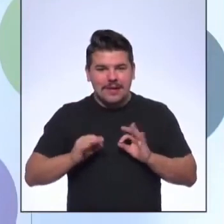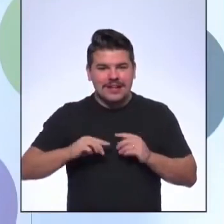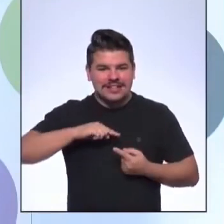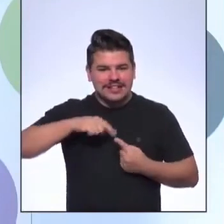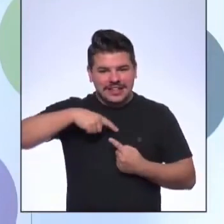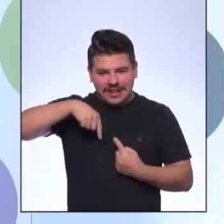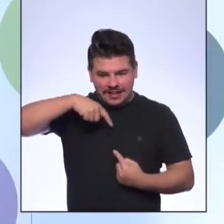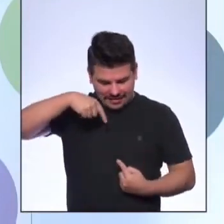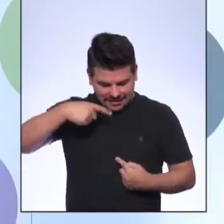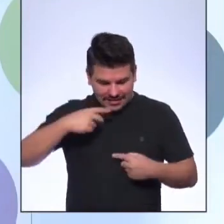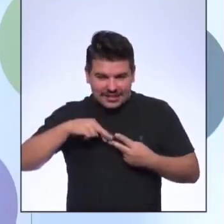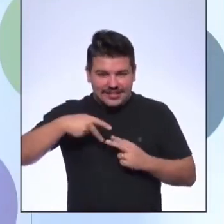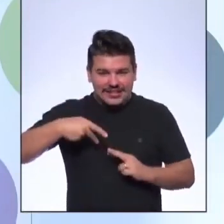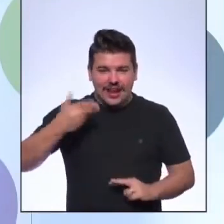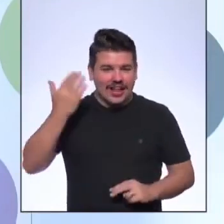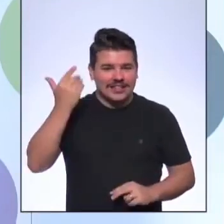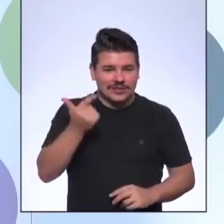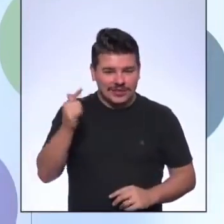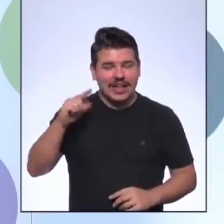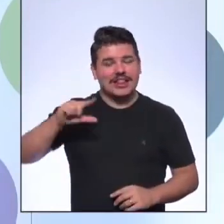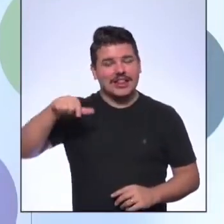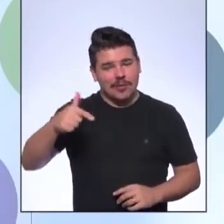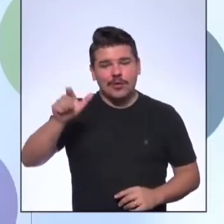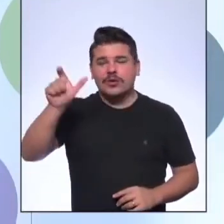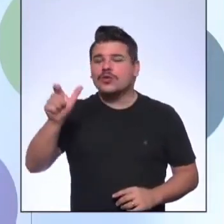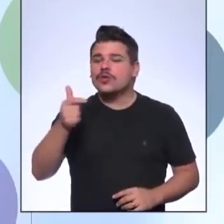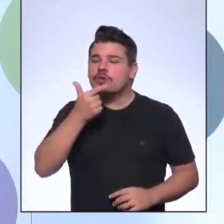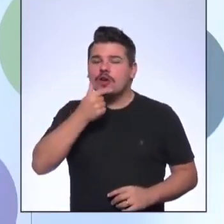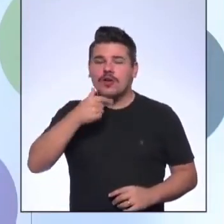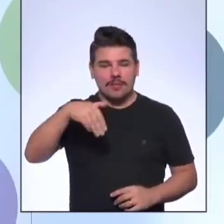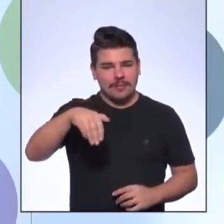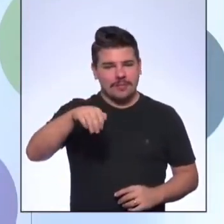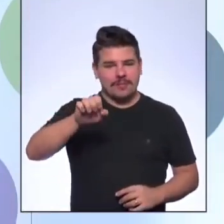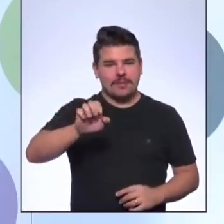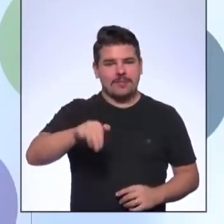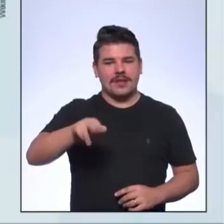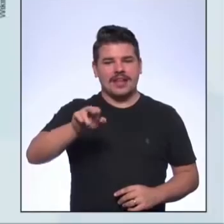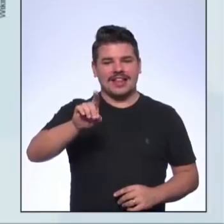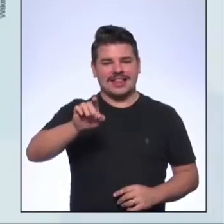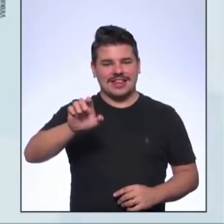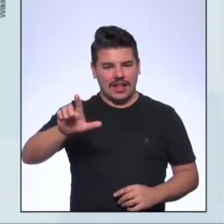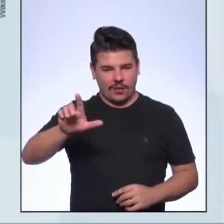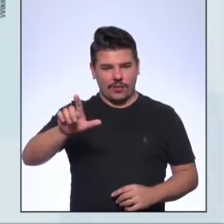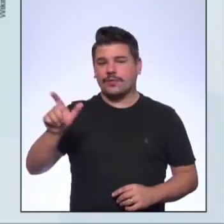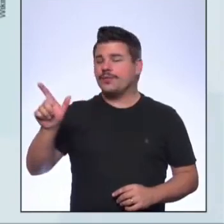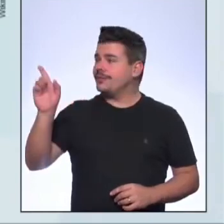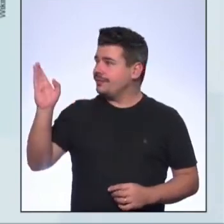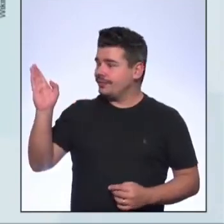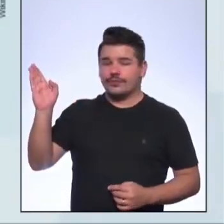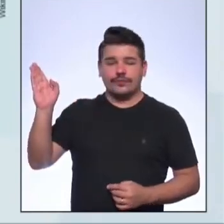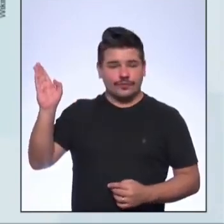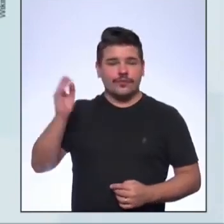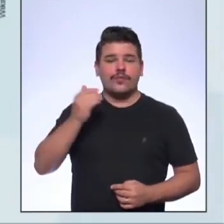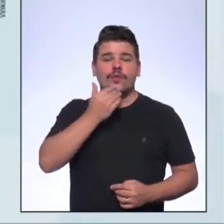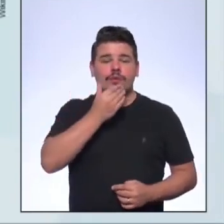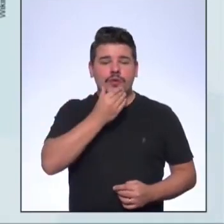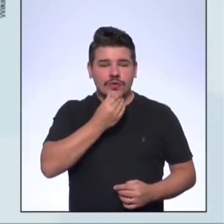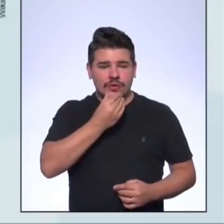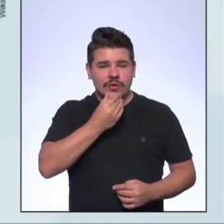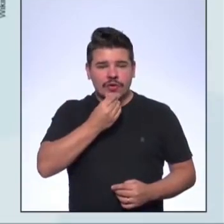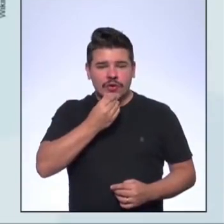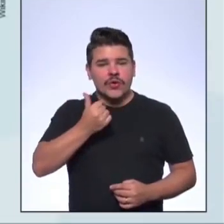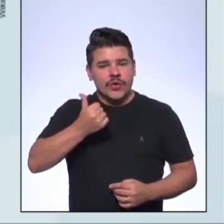aí. E aí, então, vem Mendel. Mendel, o monge cientista. Então, Mendel, ele é um